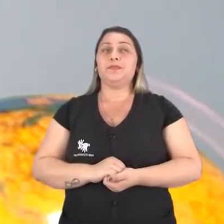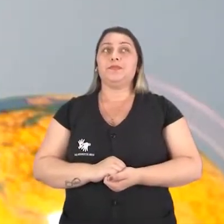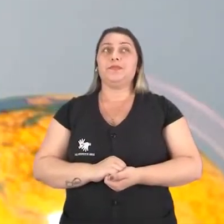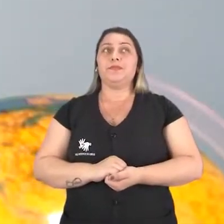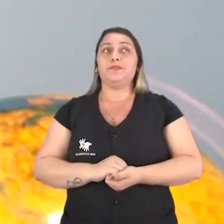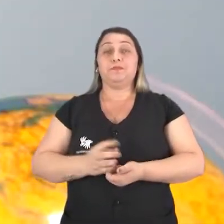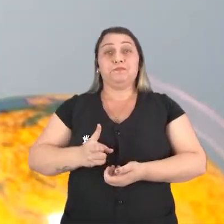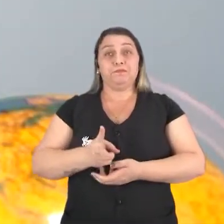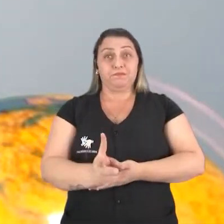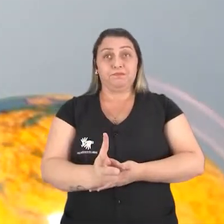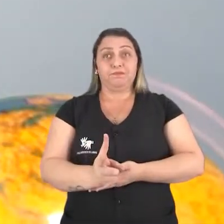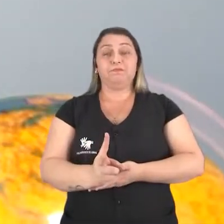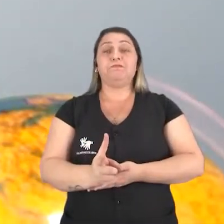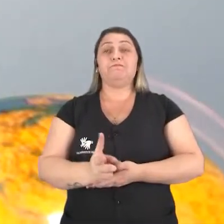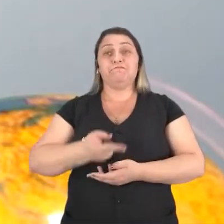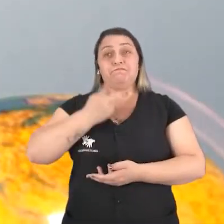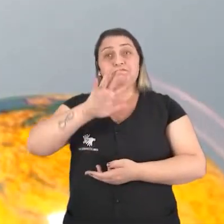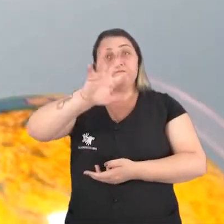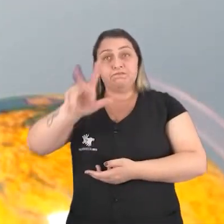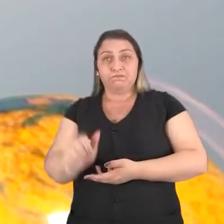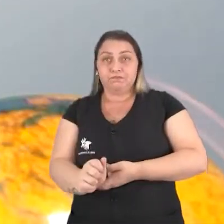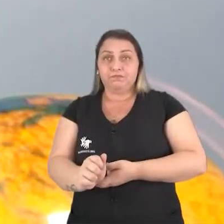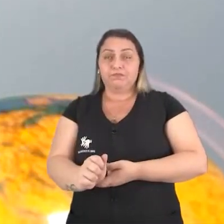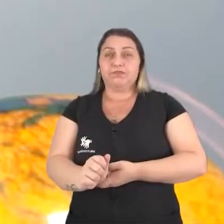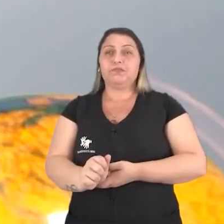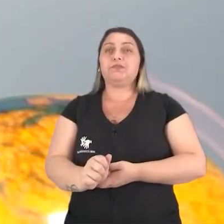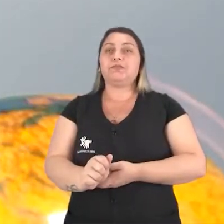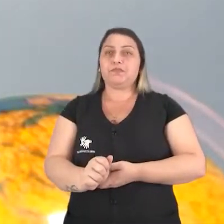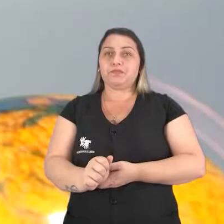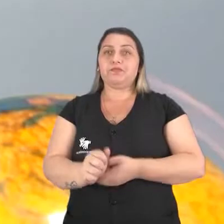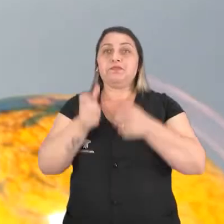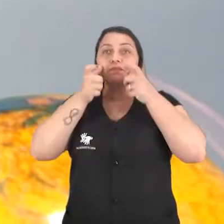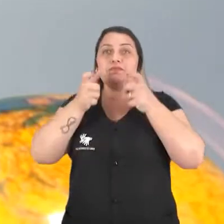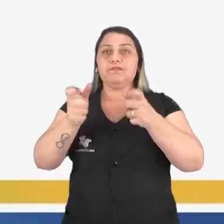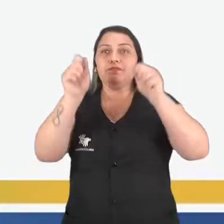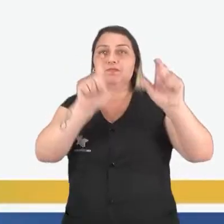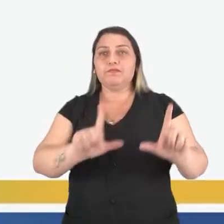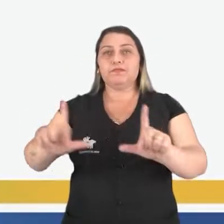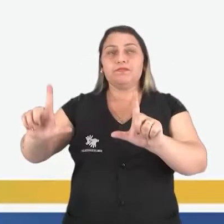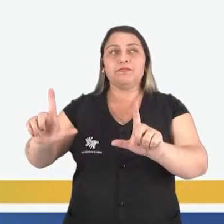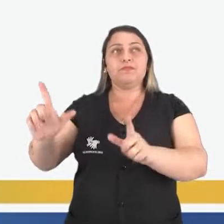Então, vamos continuar falando da África, atentando para a telinha.